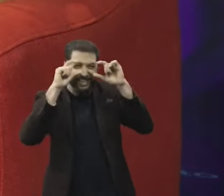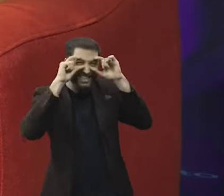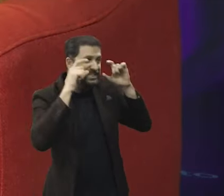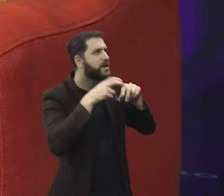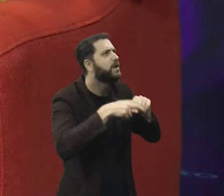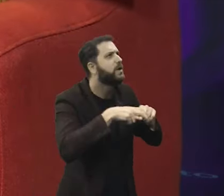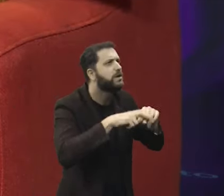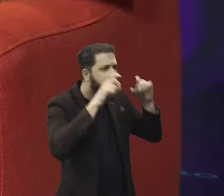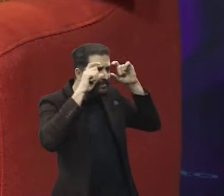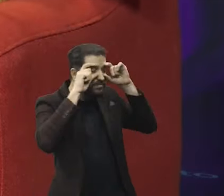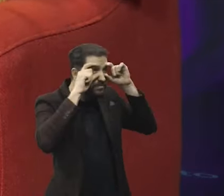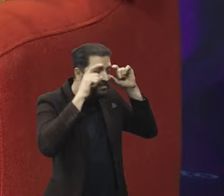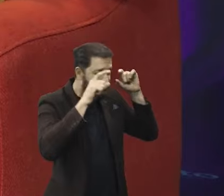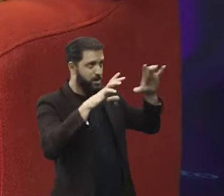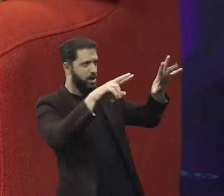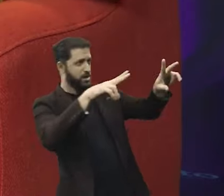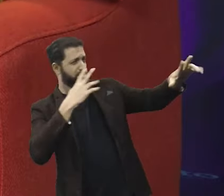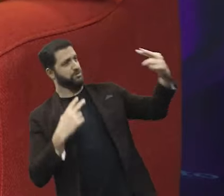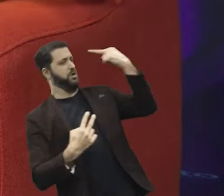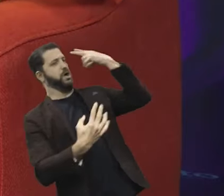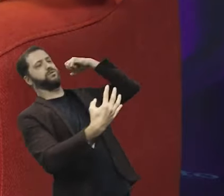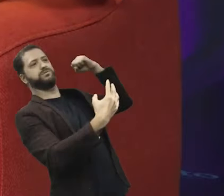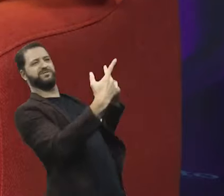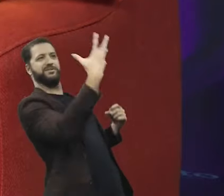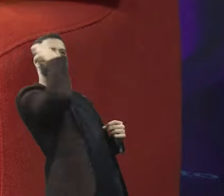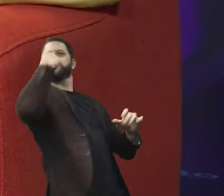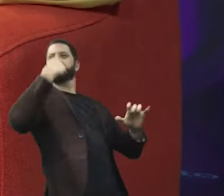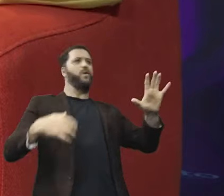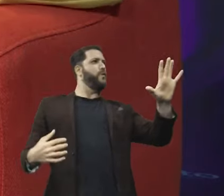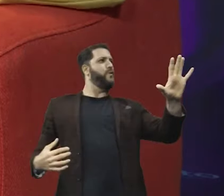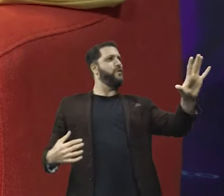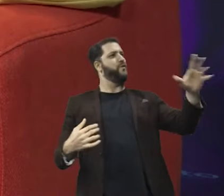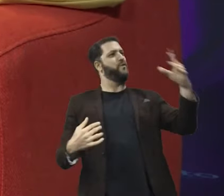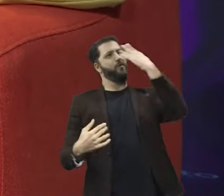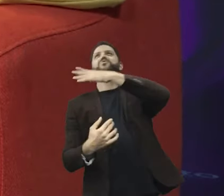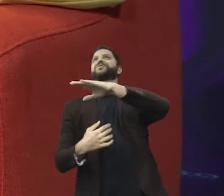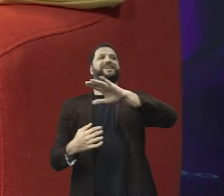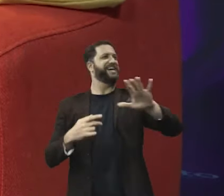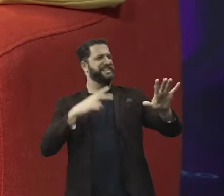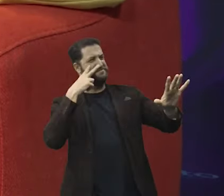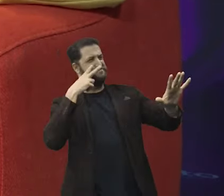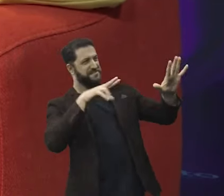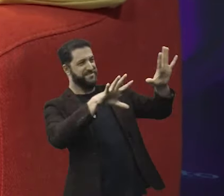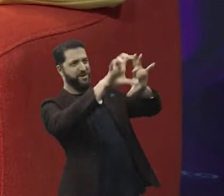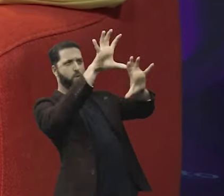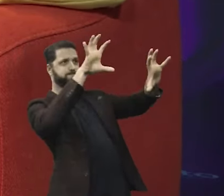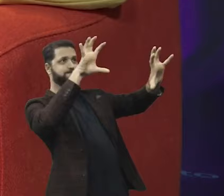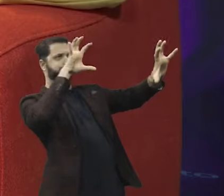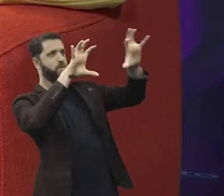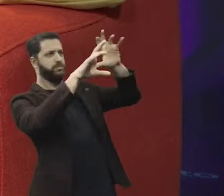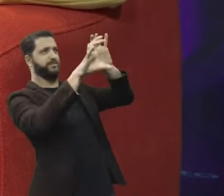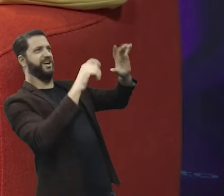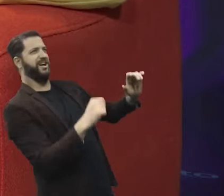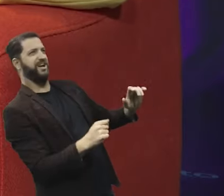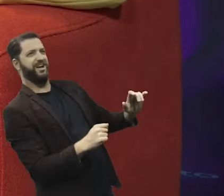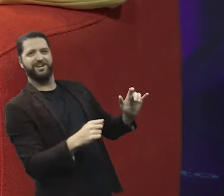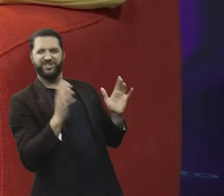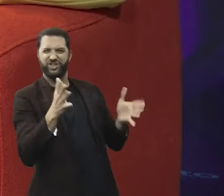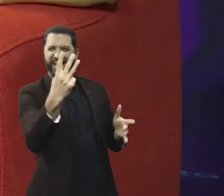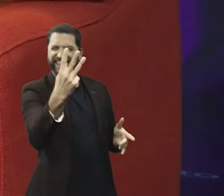maior relação com aquele filme que você tá vivendo não é isso concorda comigo todos aqui Já assistiram filme